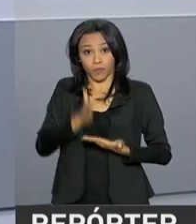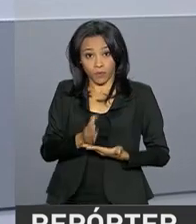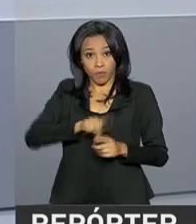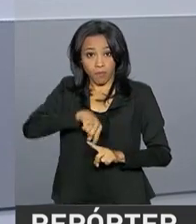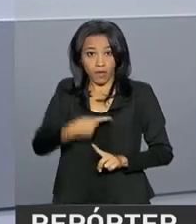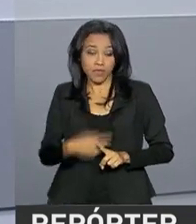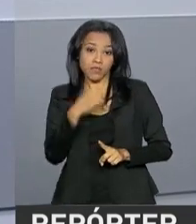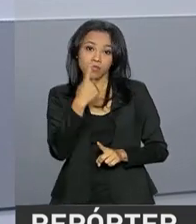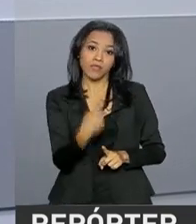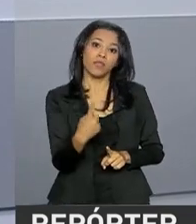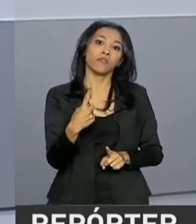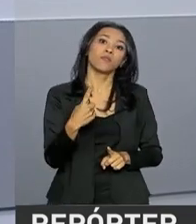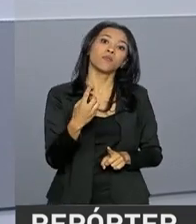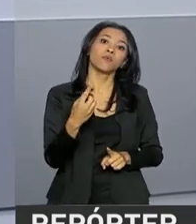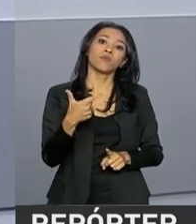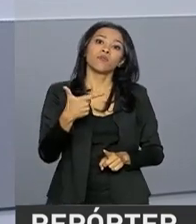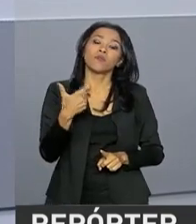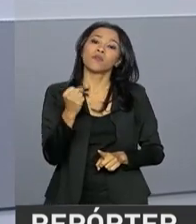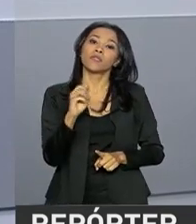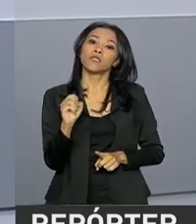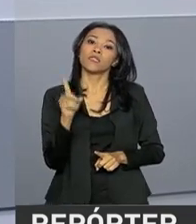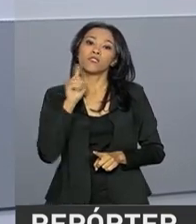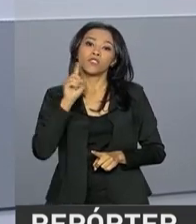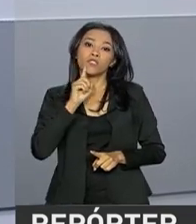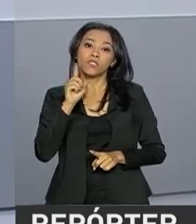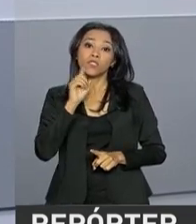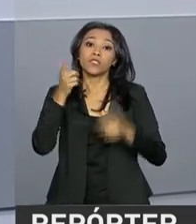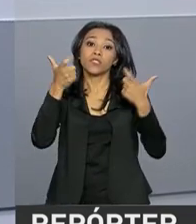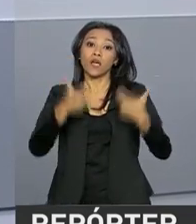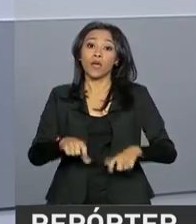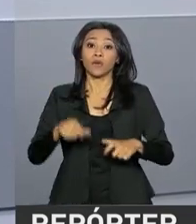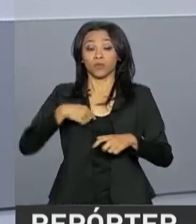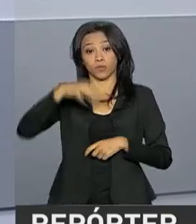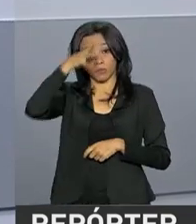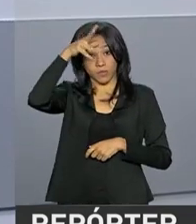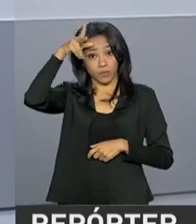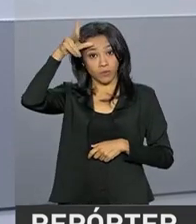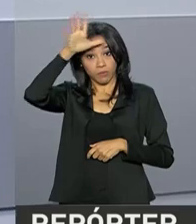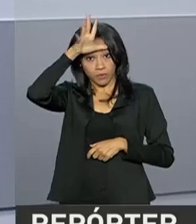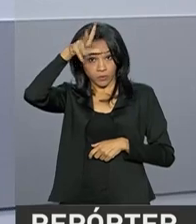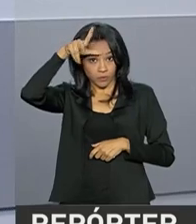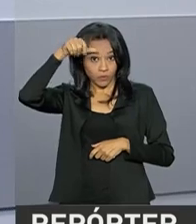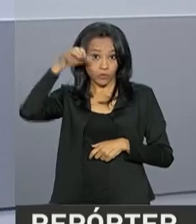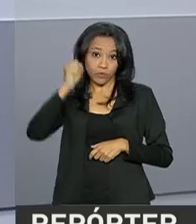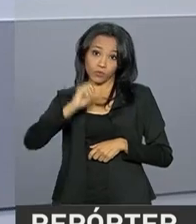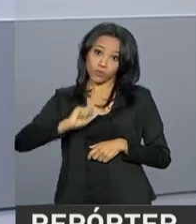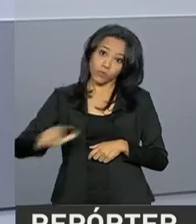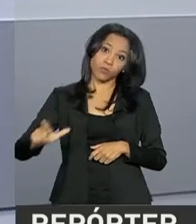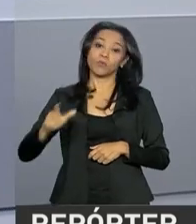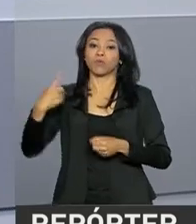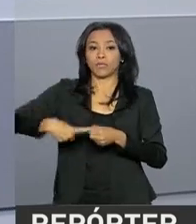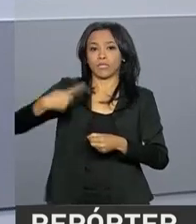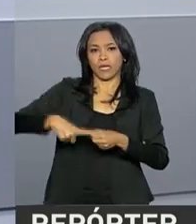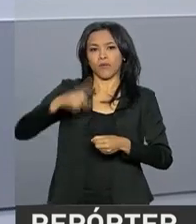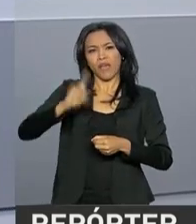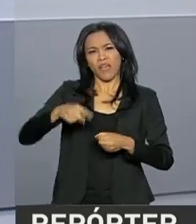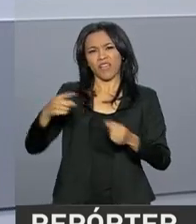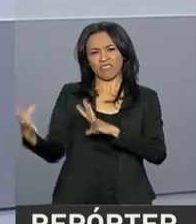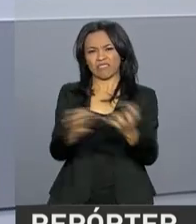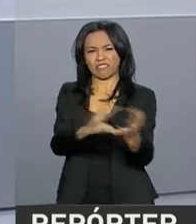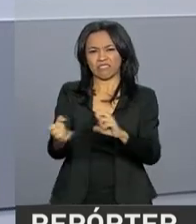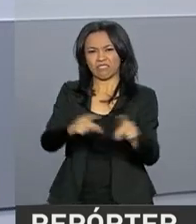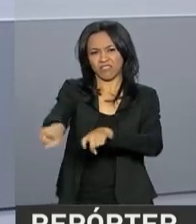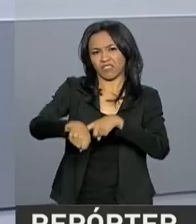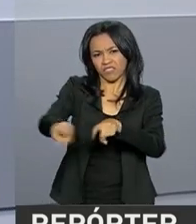força nacional no estado do mato grosso do sul no município de carapó o reforço é para reprimir conflitos agrários por